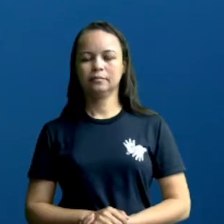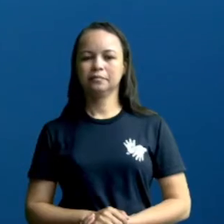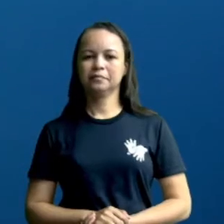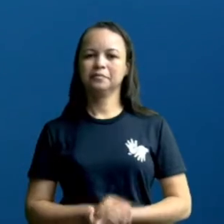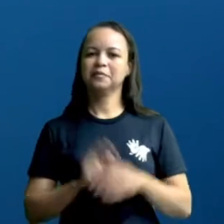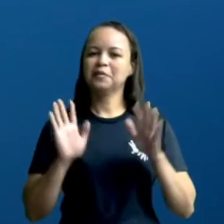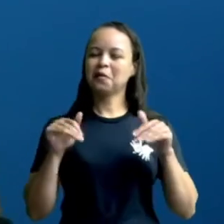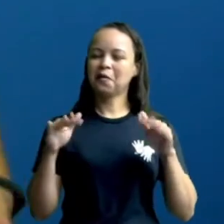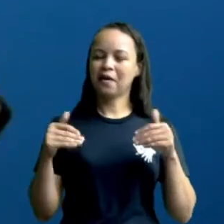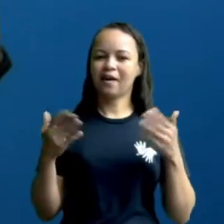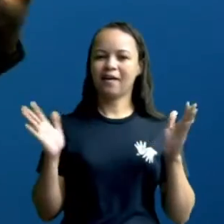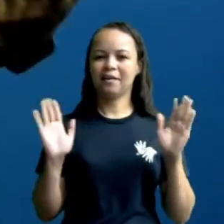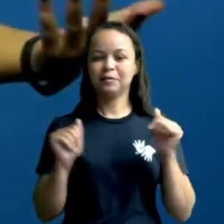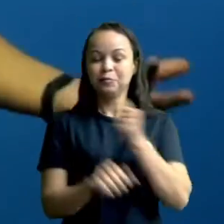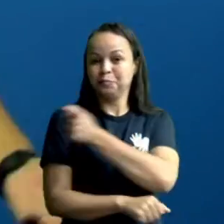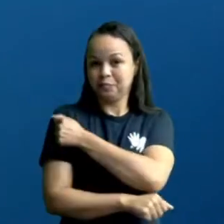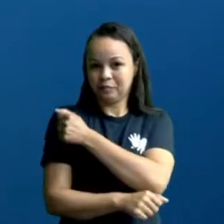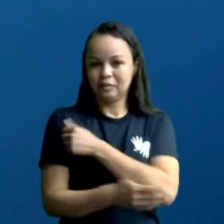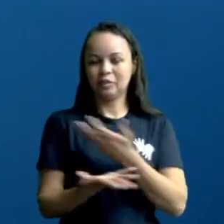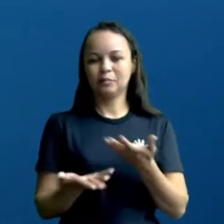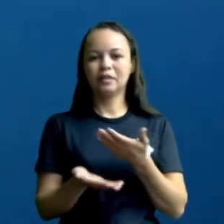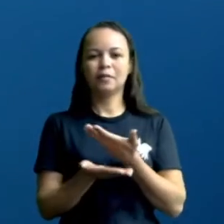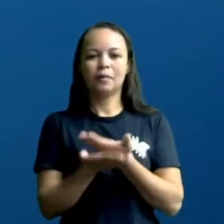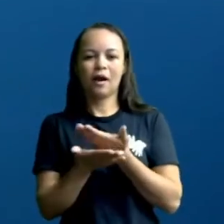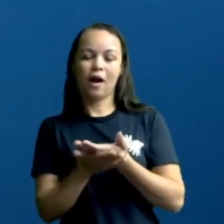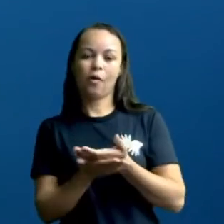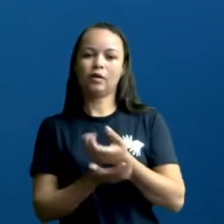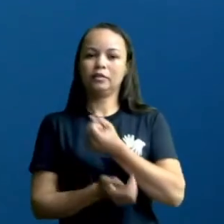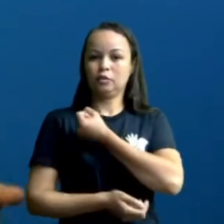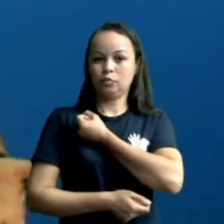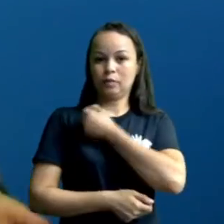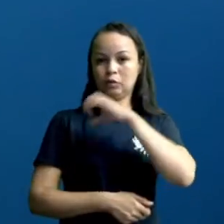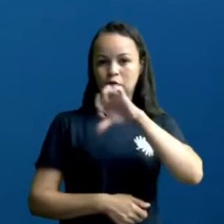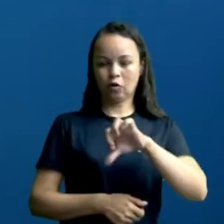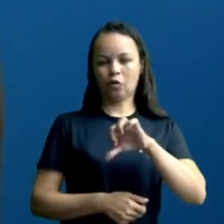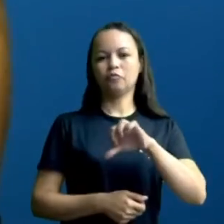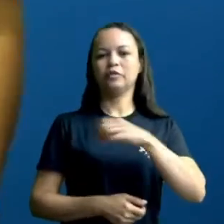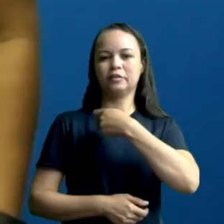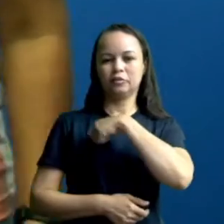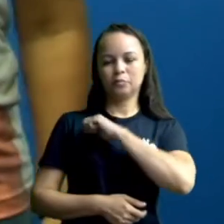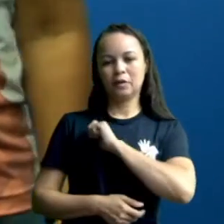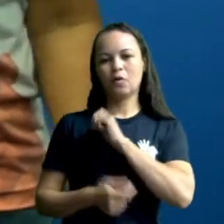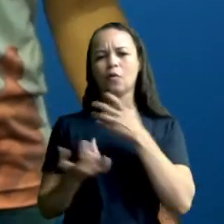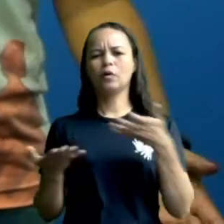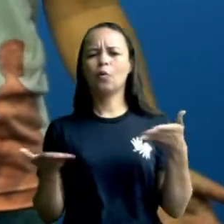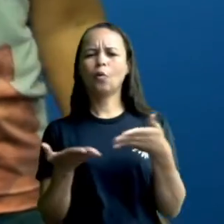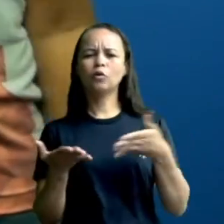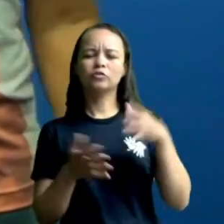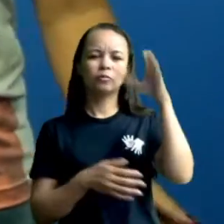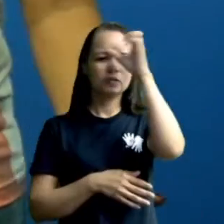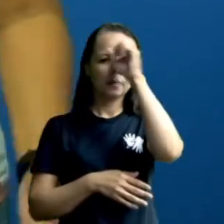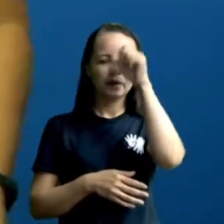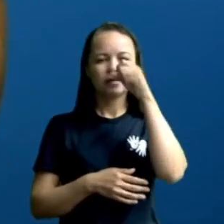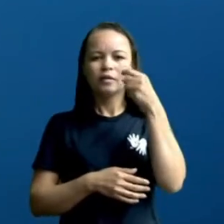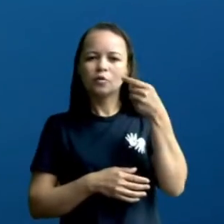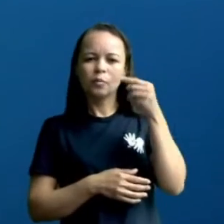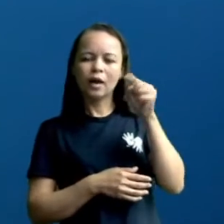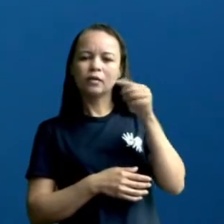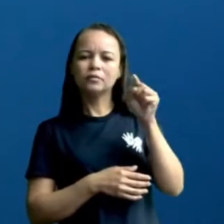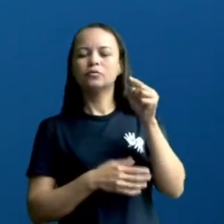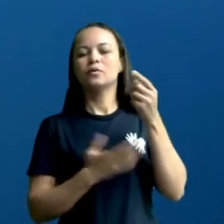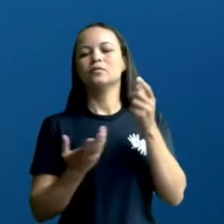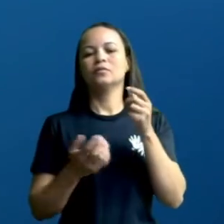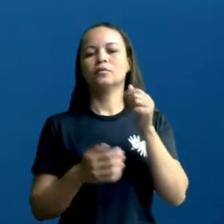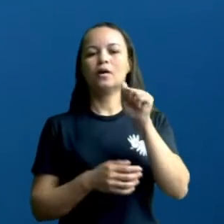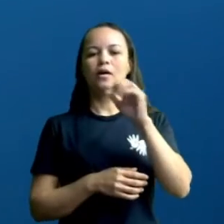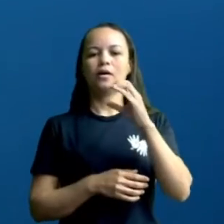Oi, gente, estamos aqui para a nossa aula número 9 de língua espanhola e hoje nós vamos aprender sobre a acentuação das